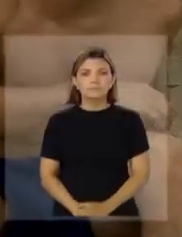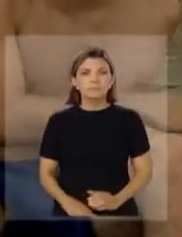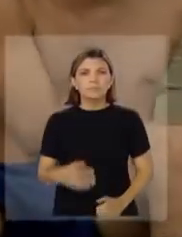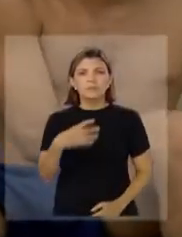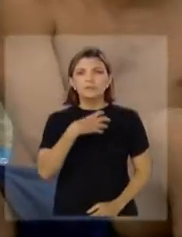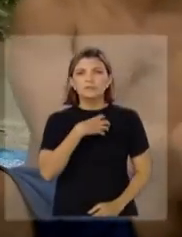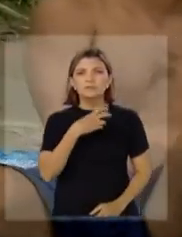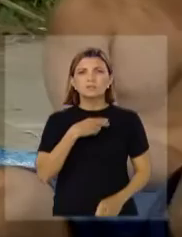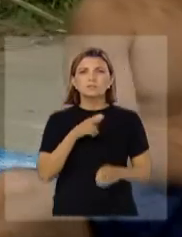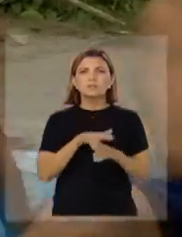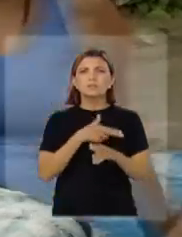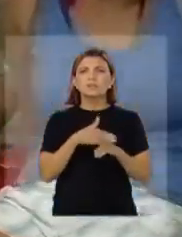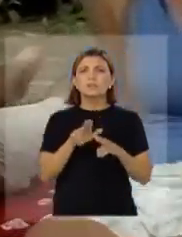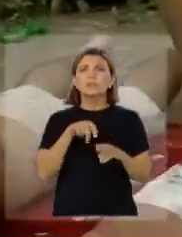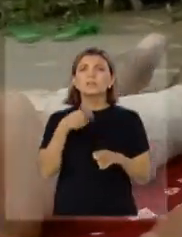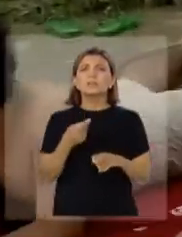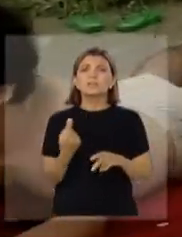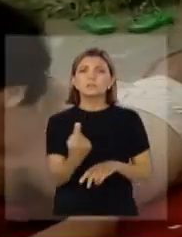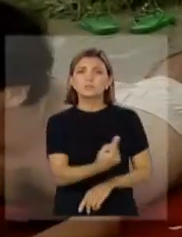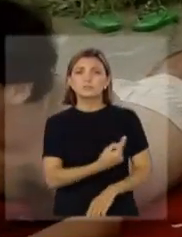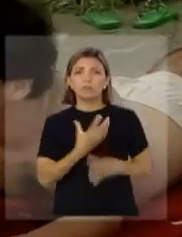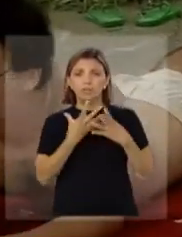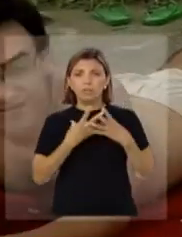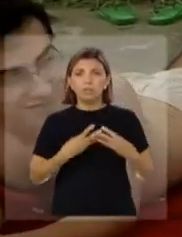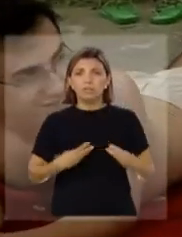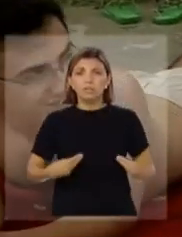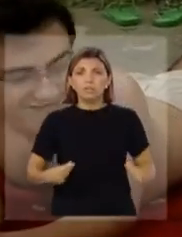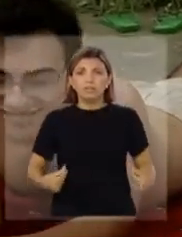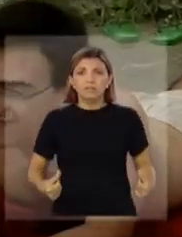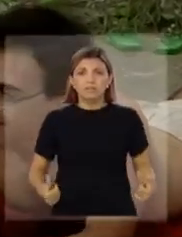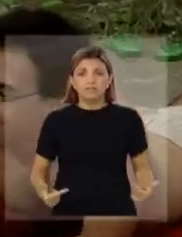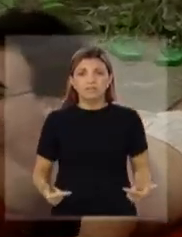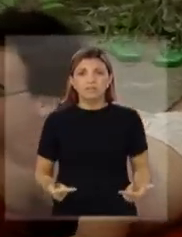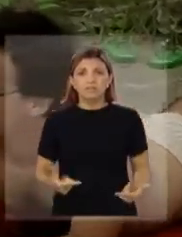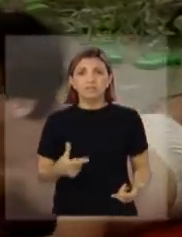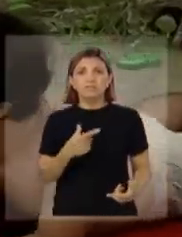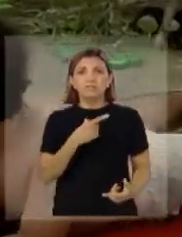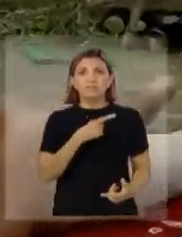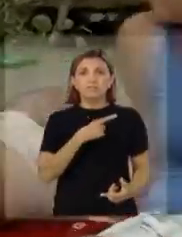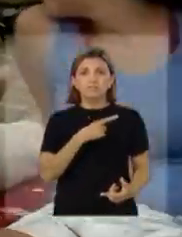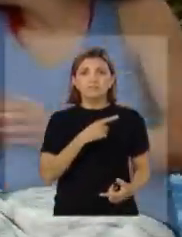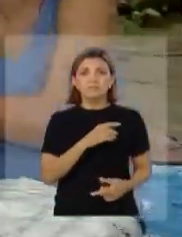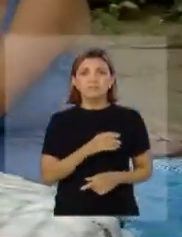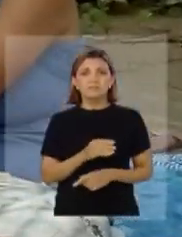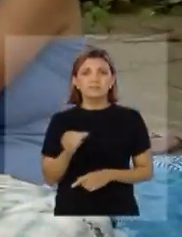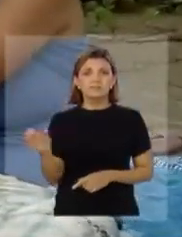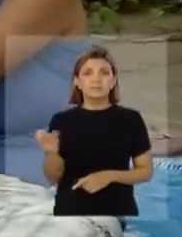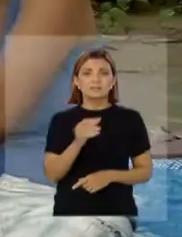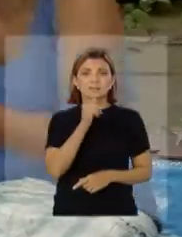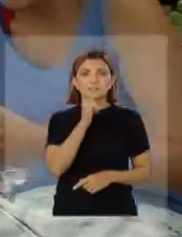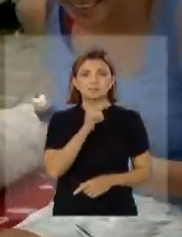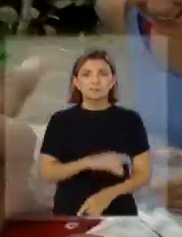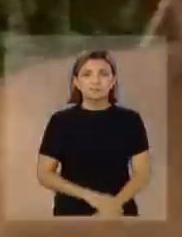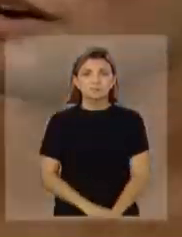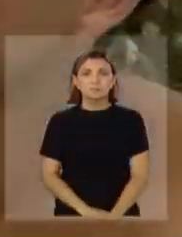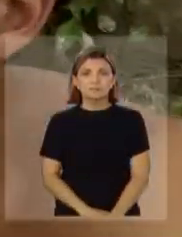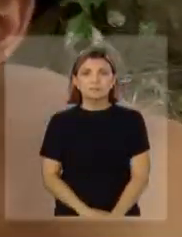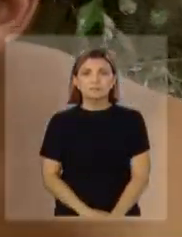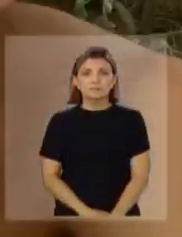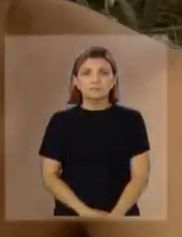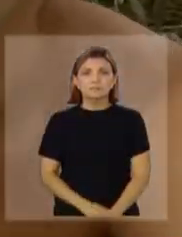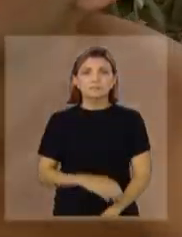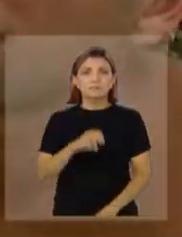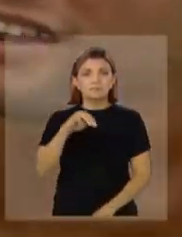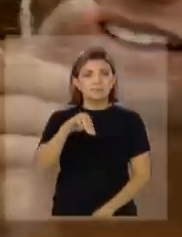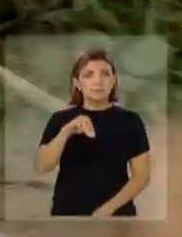Nossa, eu tô me sentindo um chocolate dentro de um micro-ondas. Então água pra hidratar. Valeu, Martinha. Eu também quero água depois. Pra